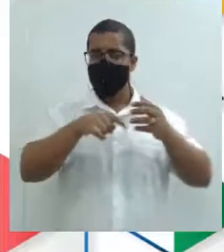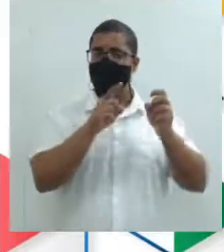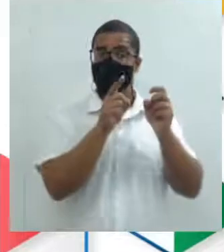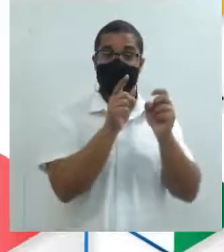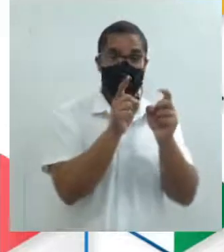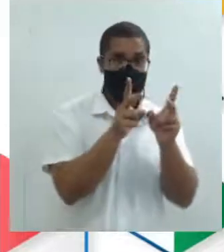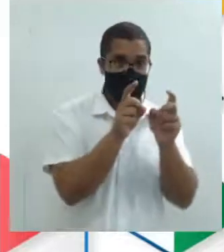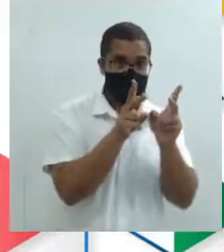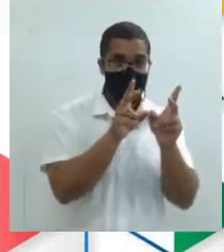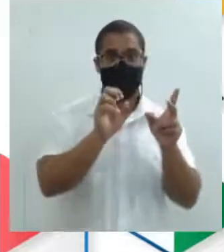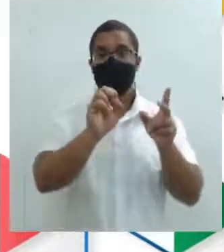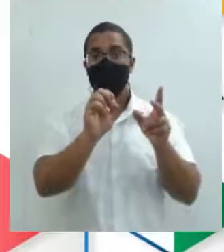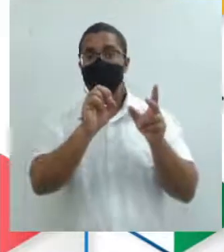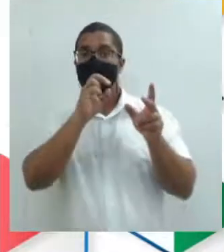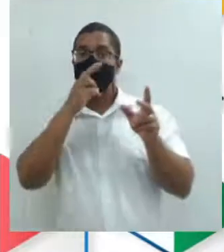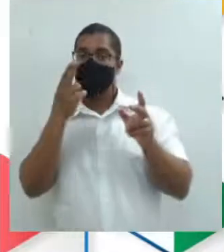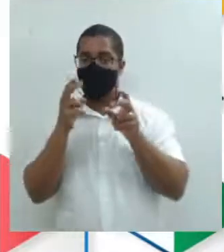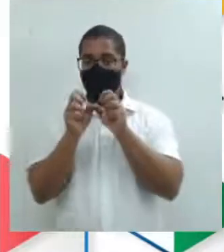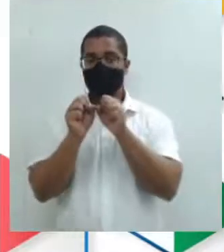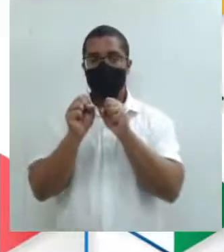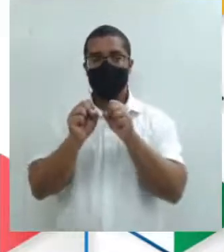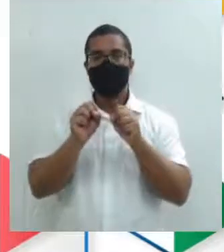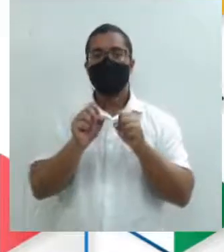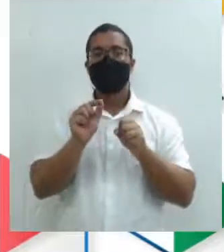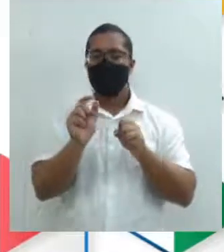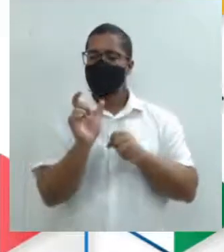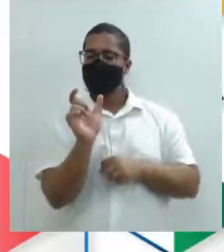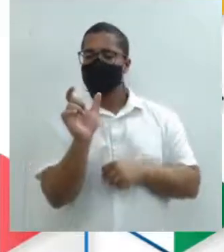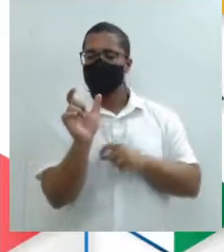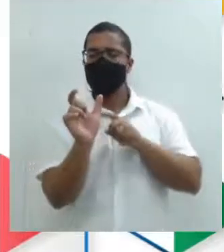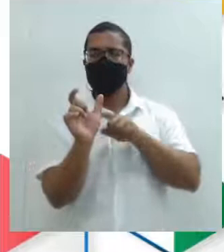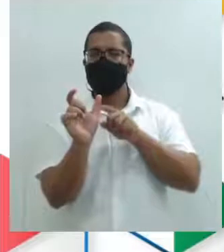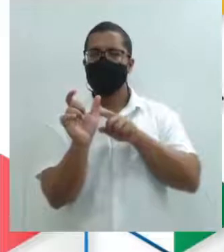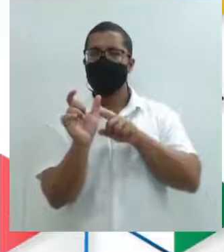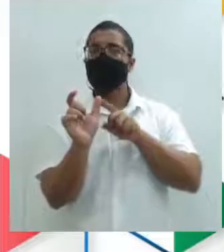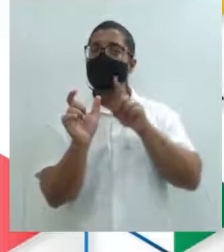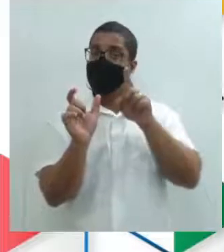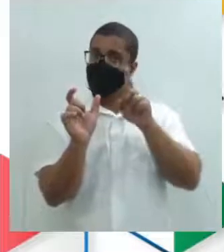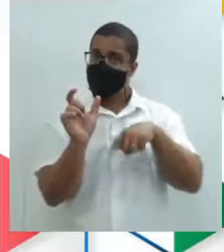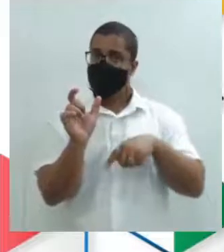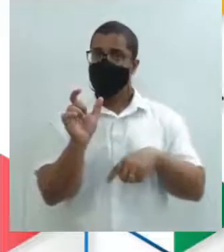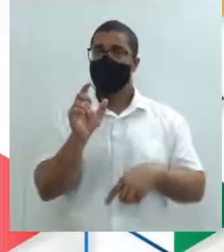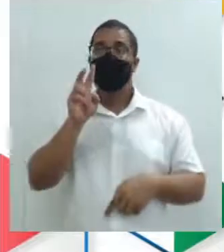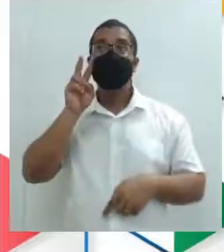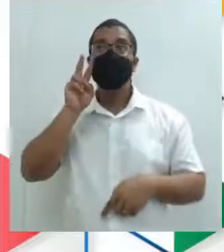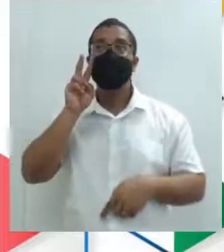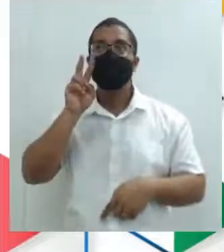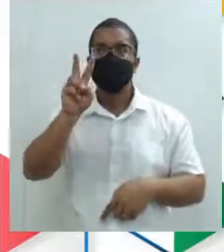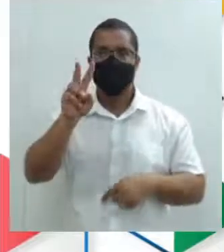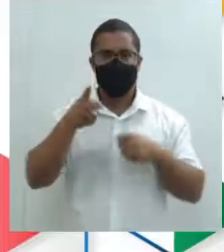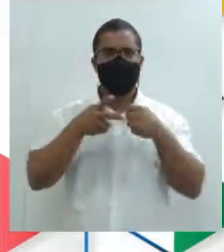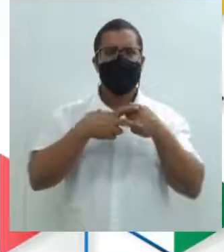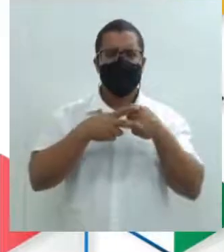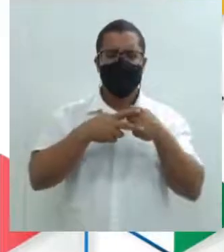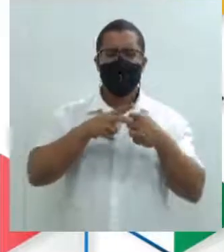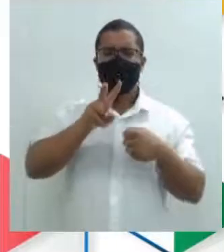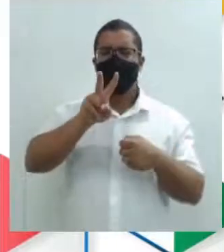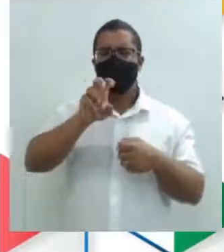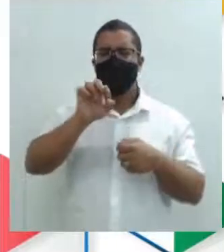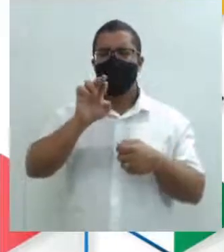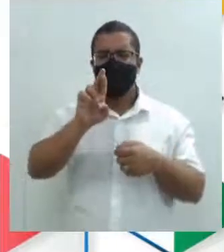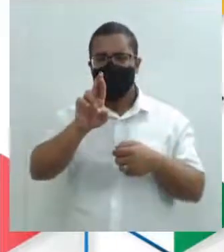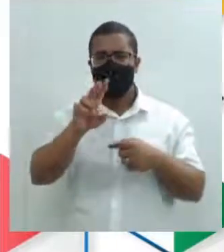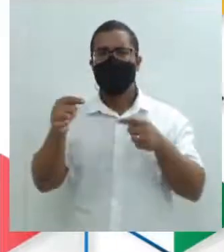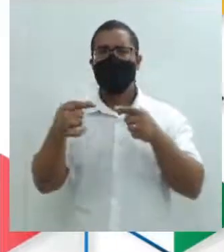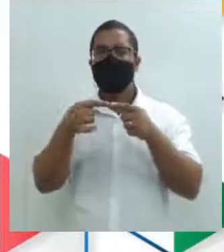Como também pode ser a forma nominal de gerúndio do verbo ver, o verbo ver que